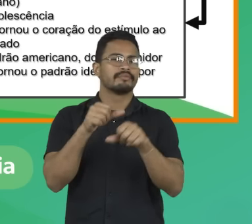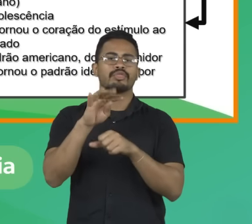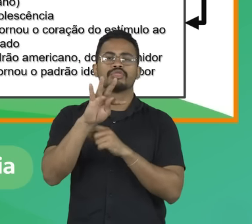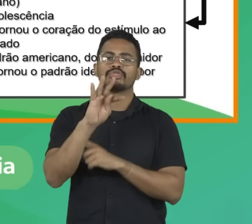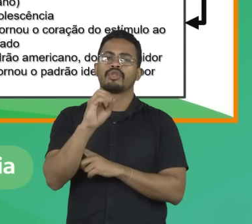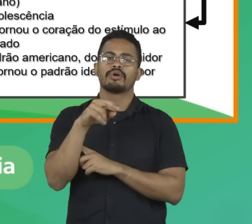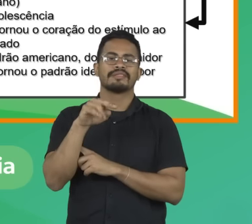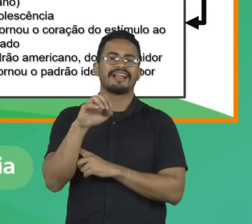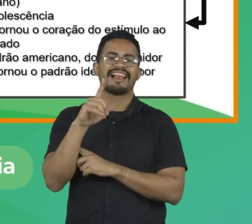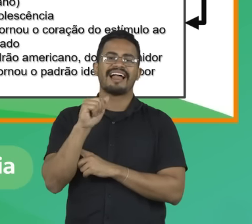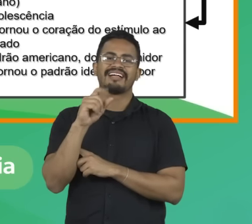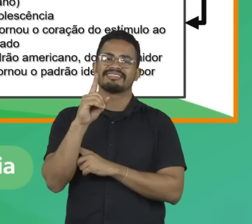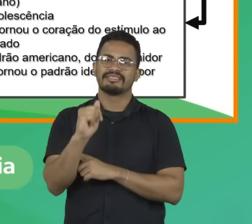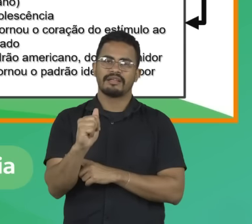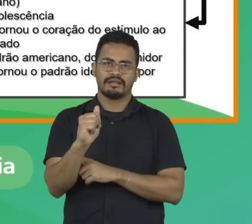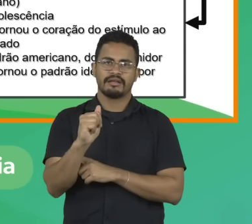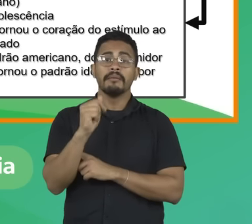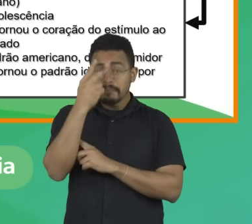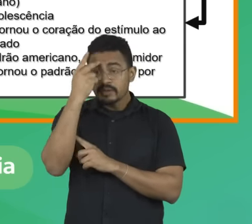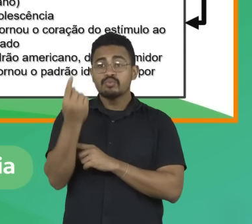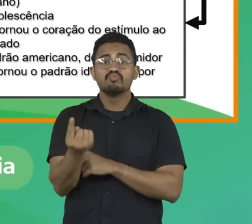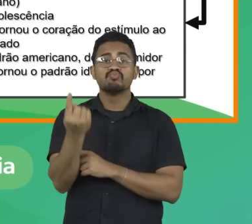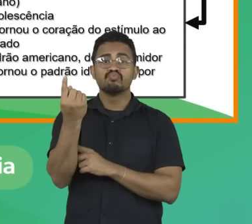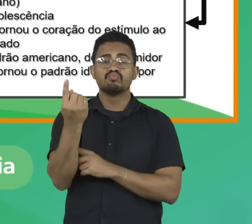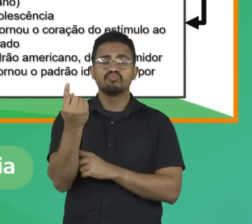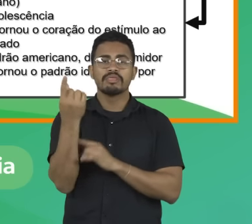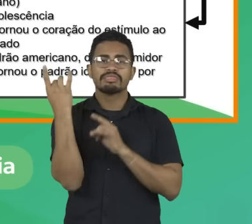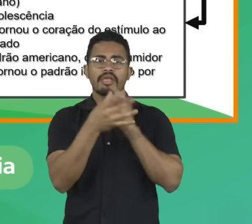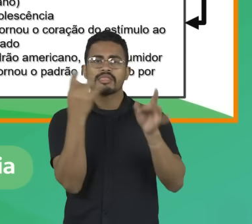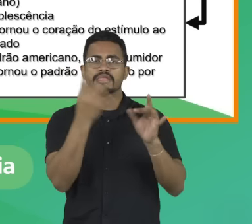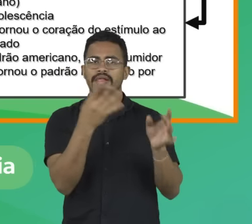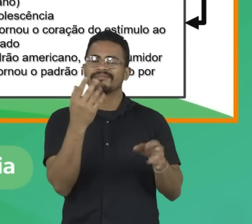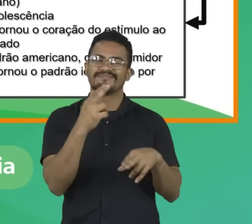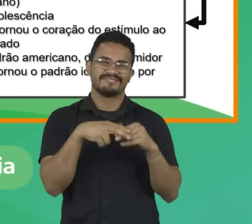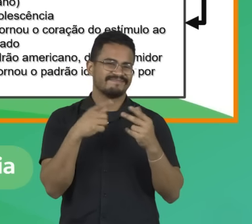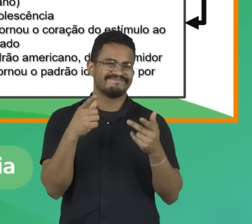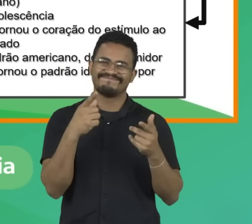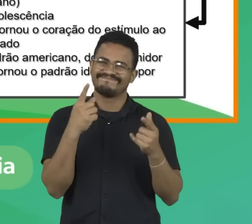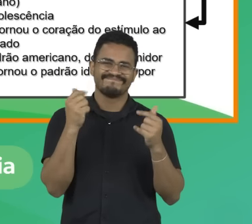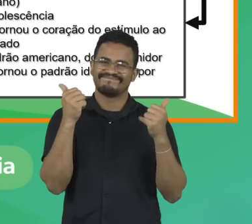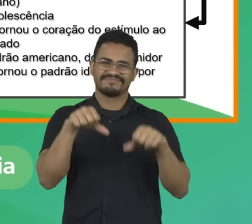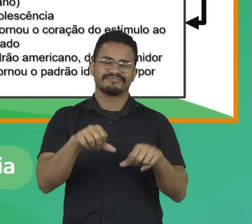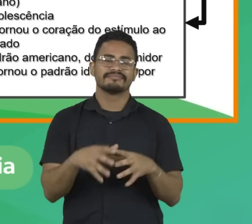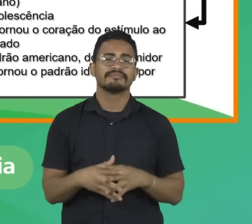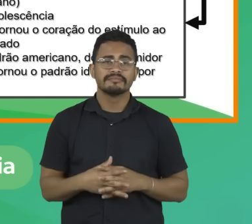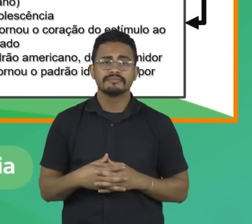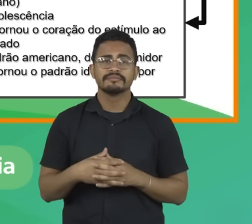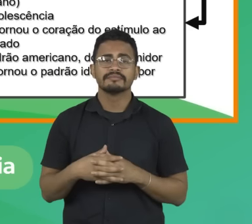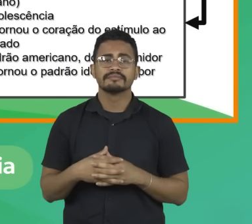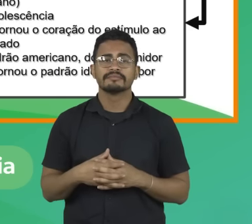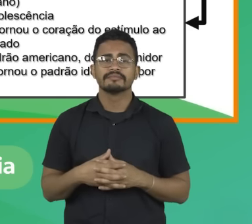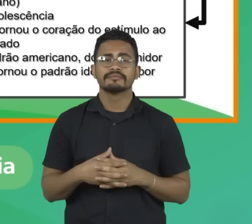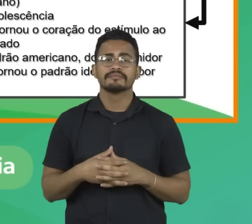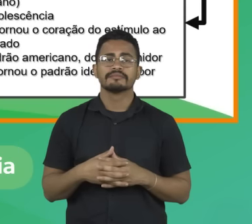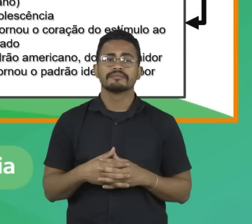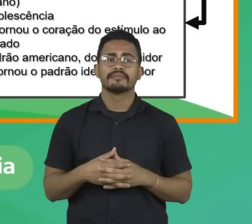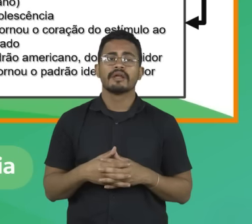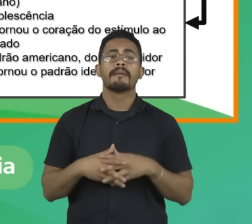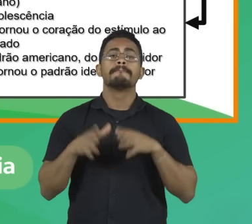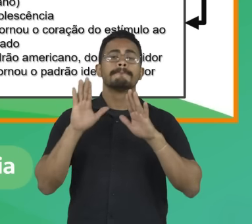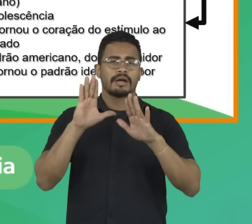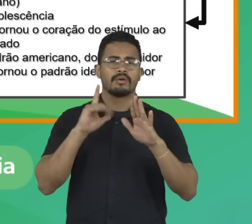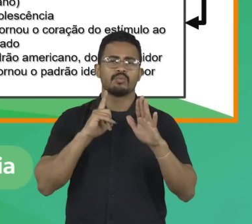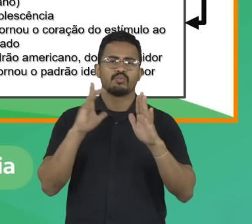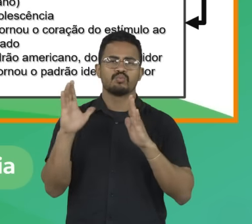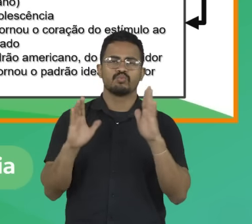por pessoa. Então, isso se tornou insustentável. Mas existiu um período entre